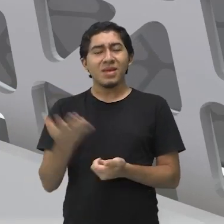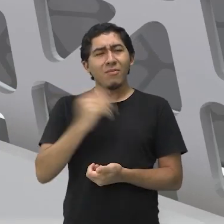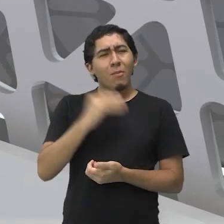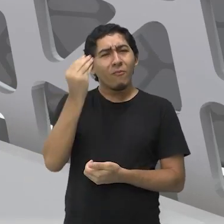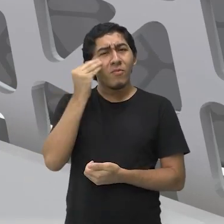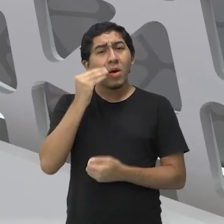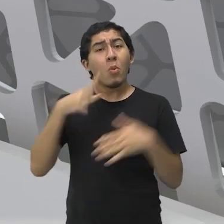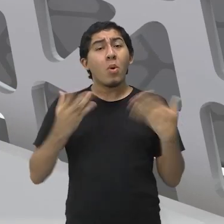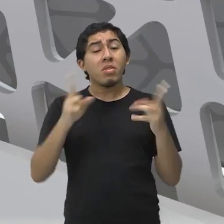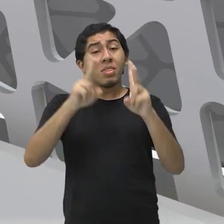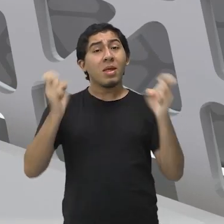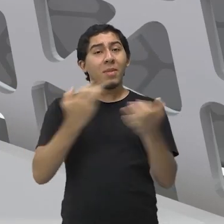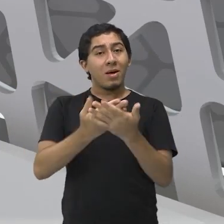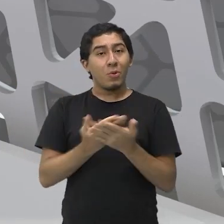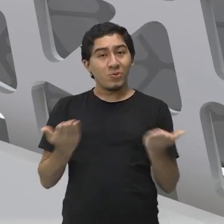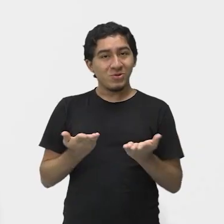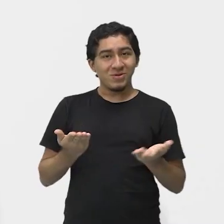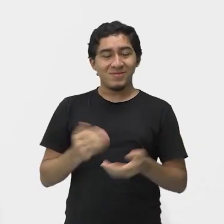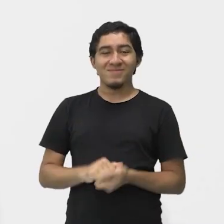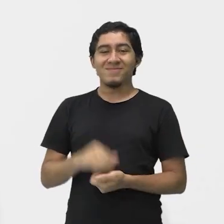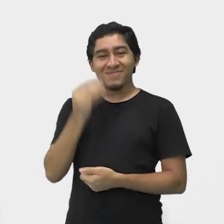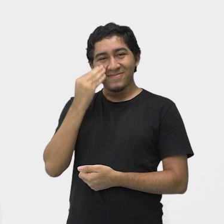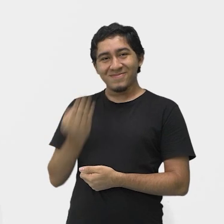dar uma olhada no tema da nossa aula de hoje?